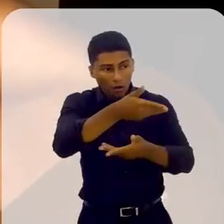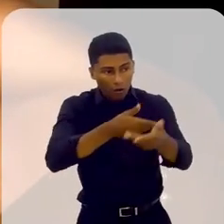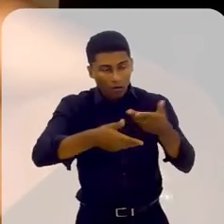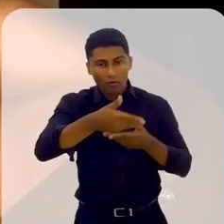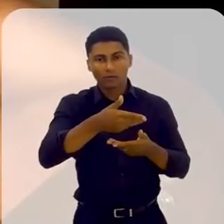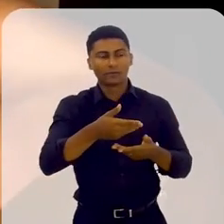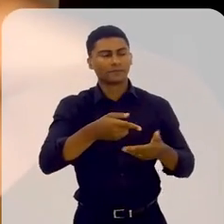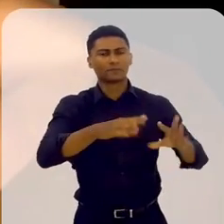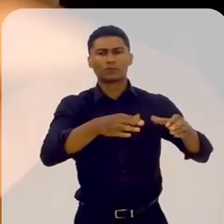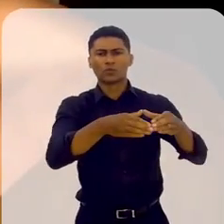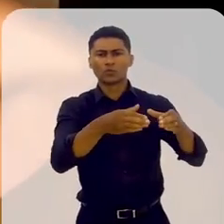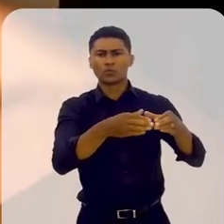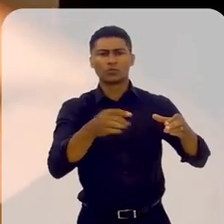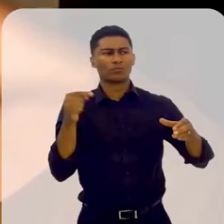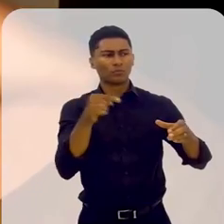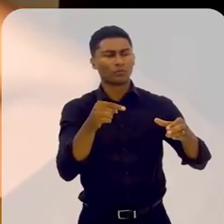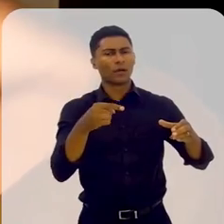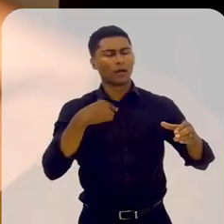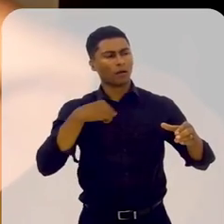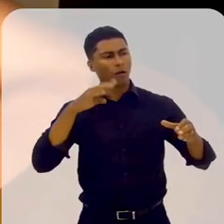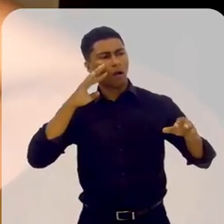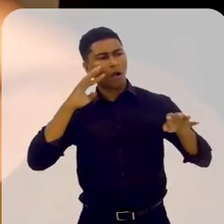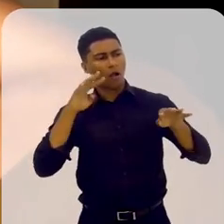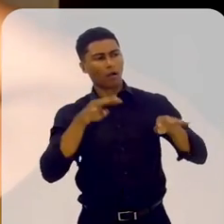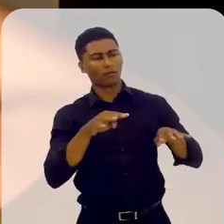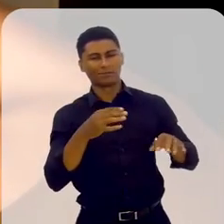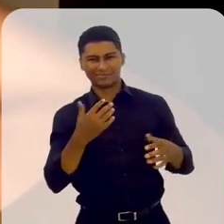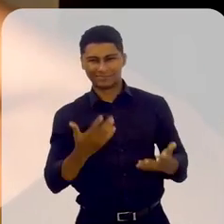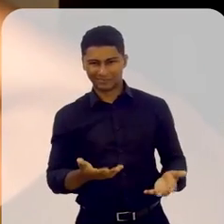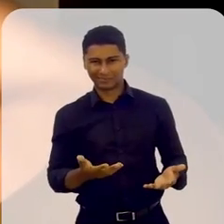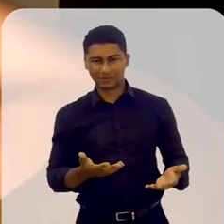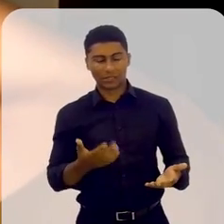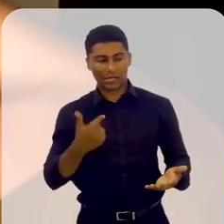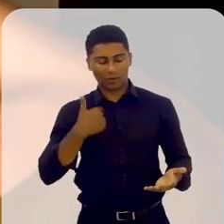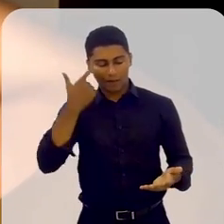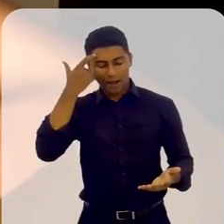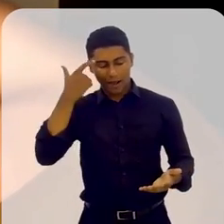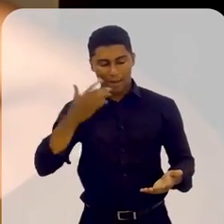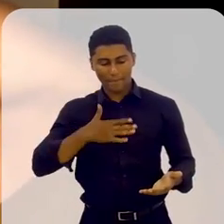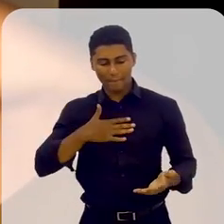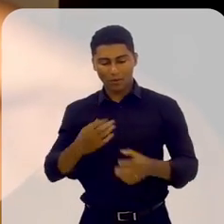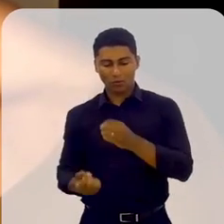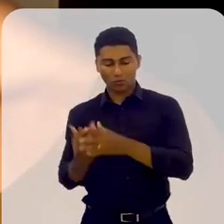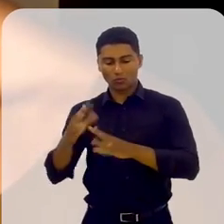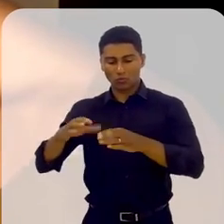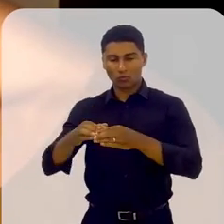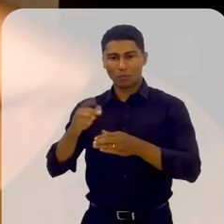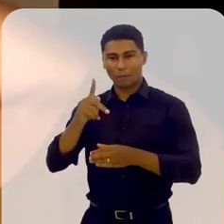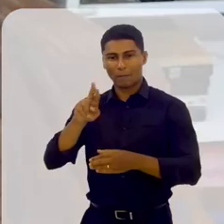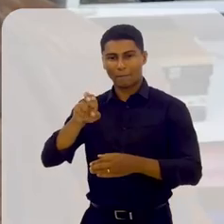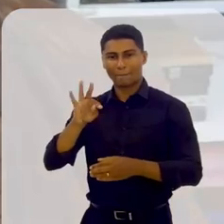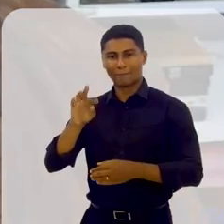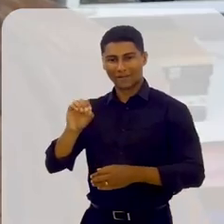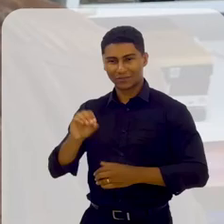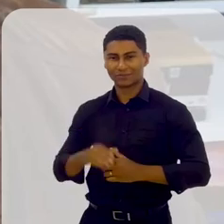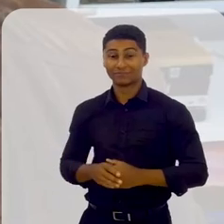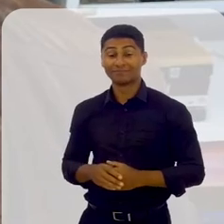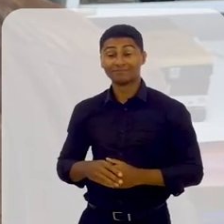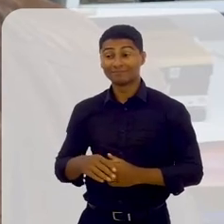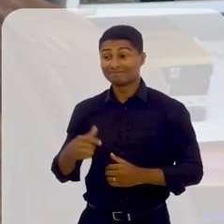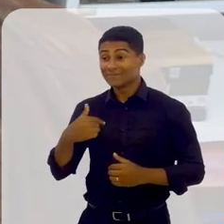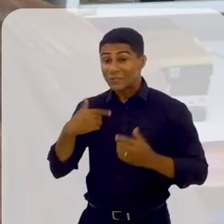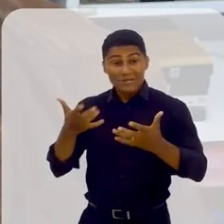sobre isso. Foi o grupo que inspirou a criação, também inspirou a criação do meu coletivo, né? Do coletivo preto. Deison, a